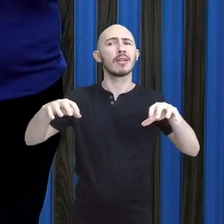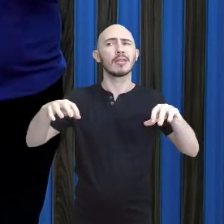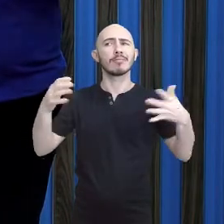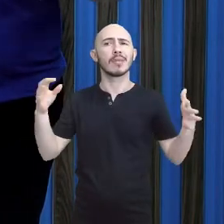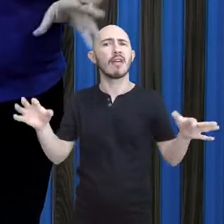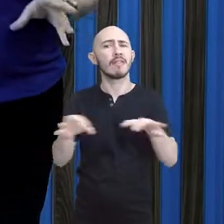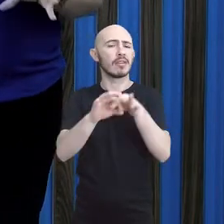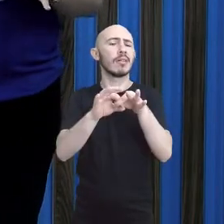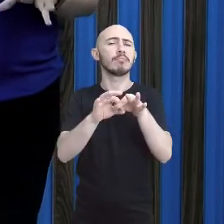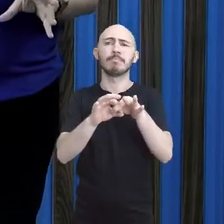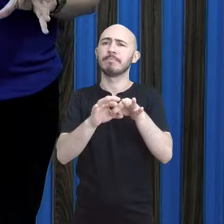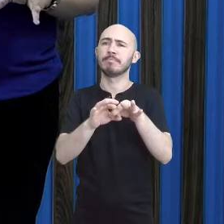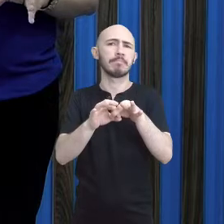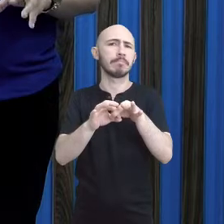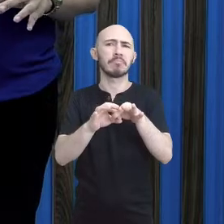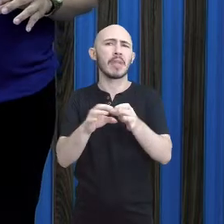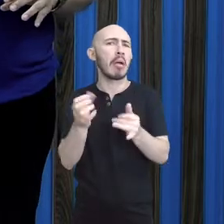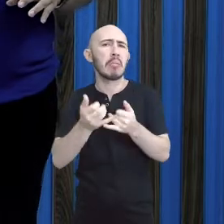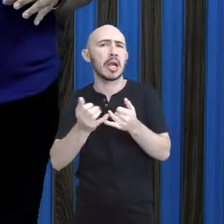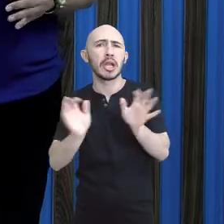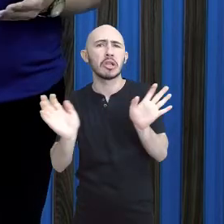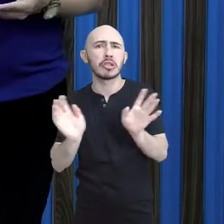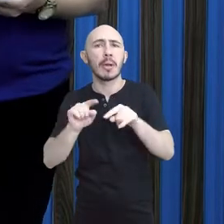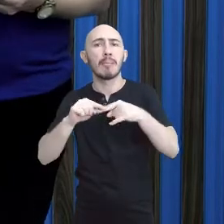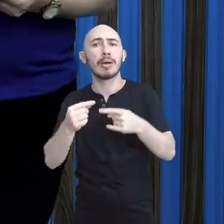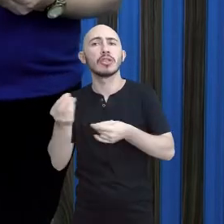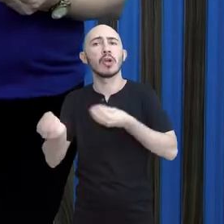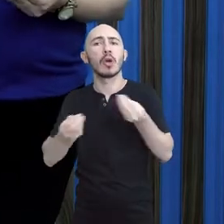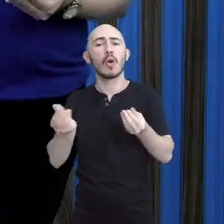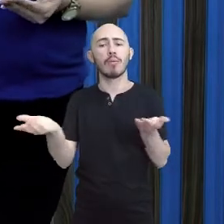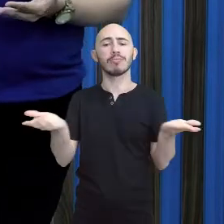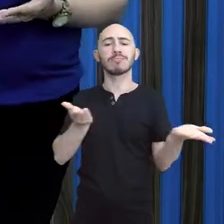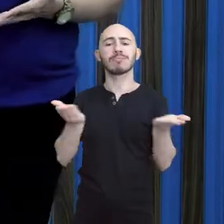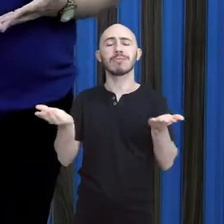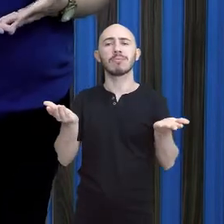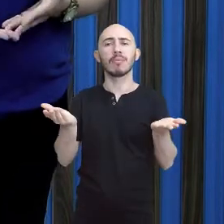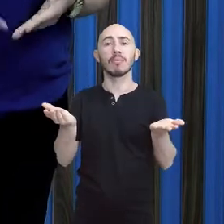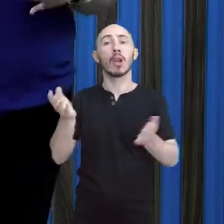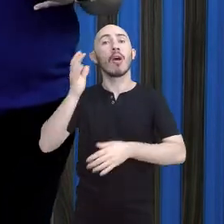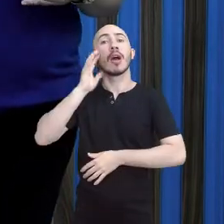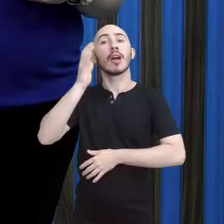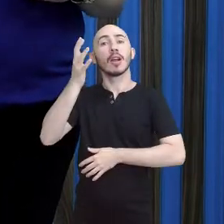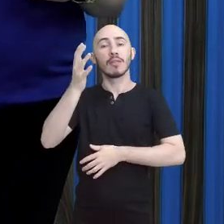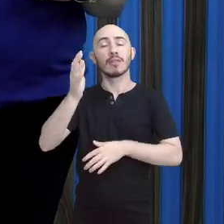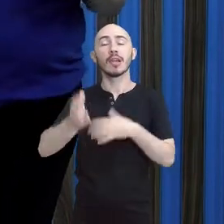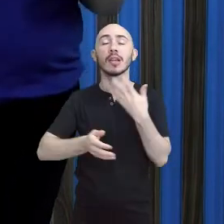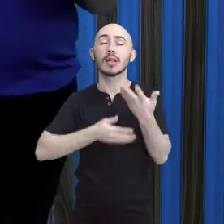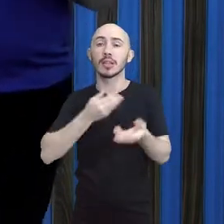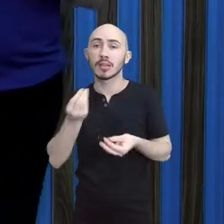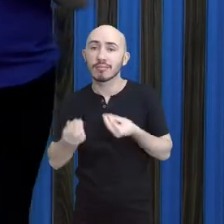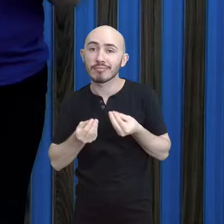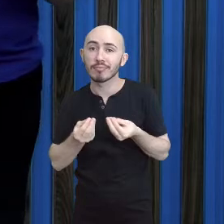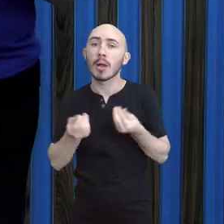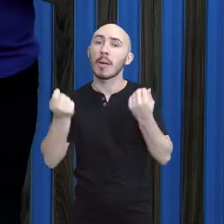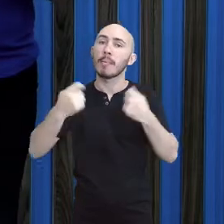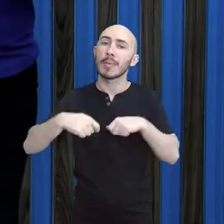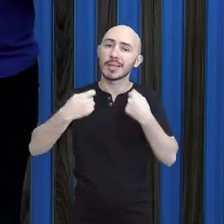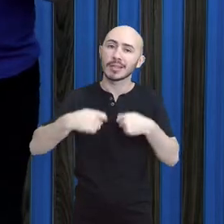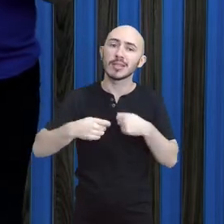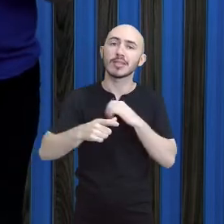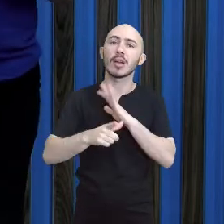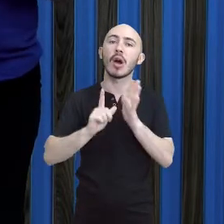se acertam bem. Mas, gente, para que hajam soluções, essas soluções, elas devem